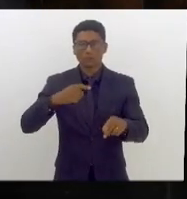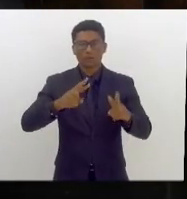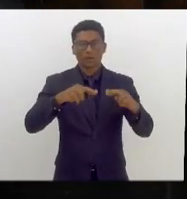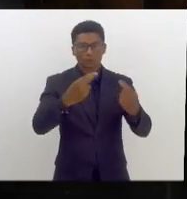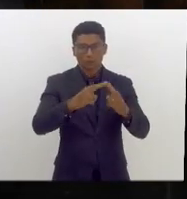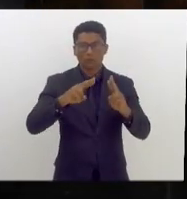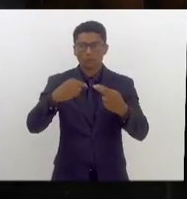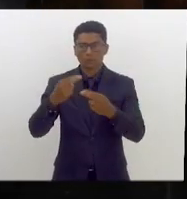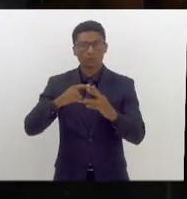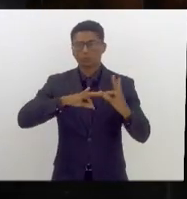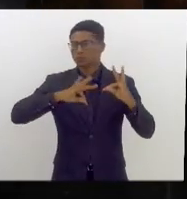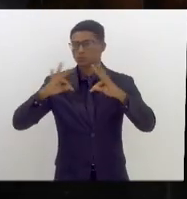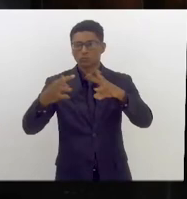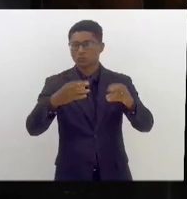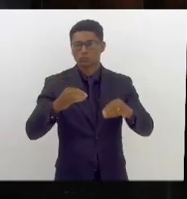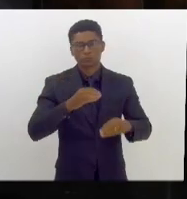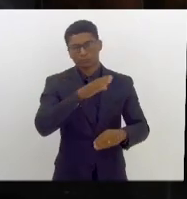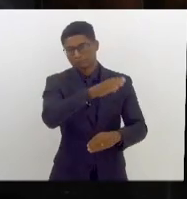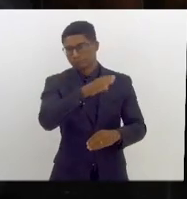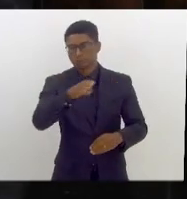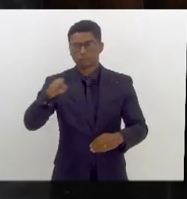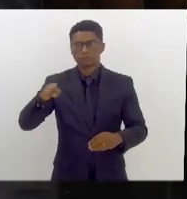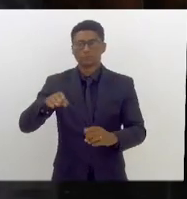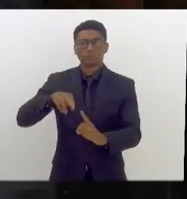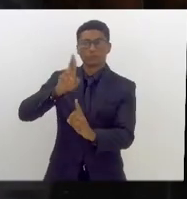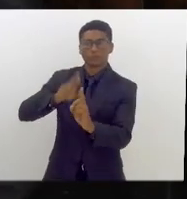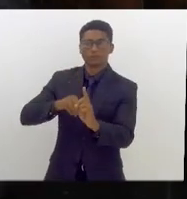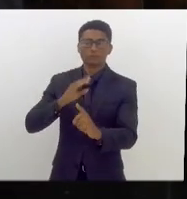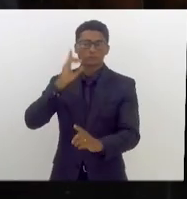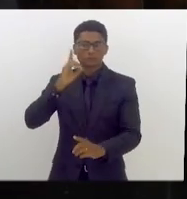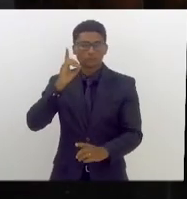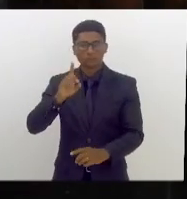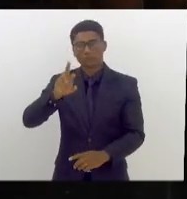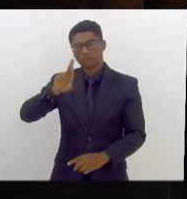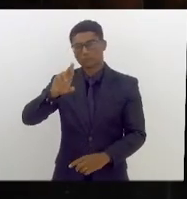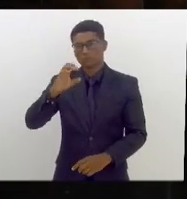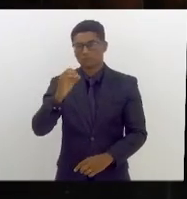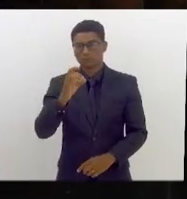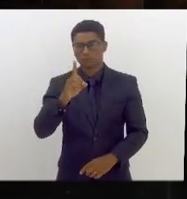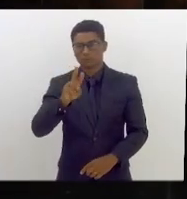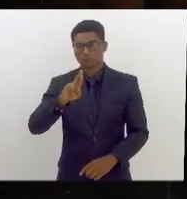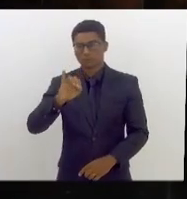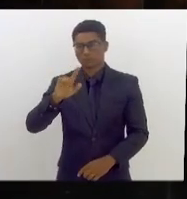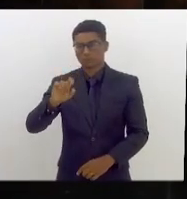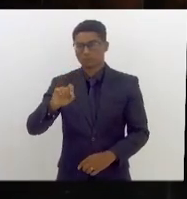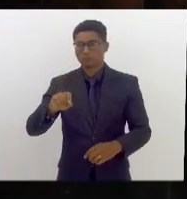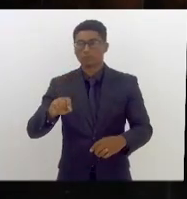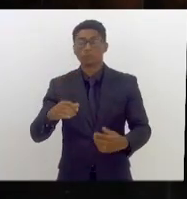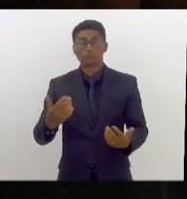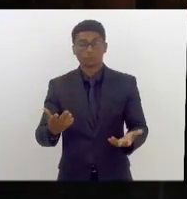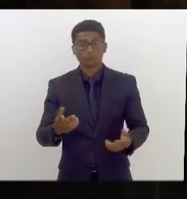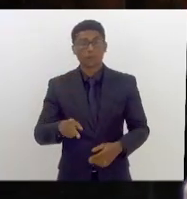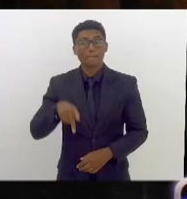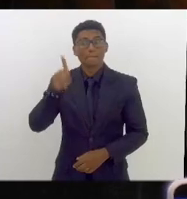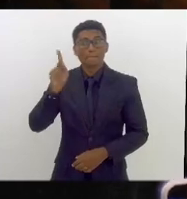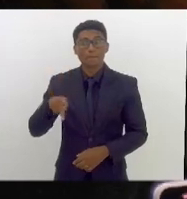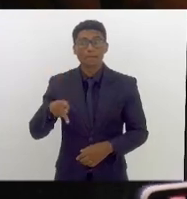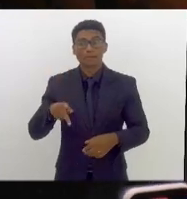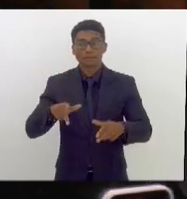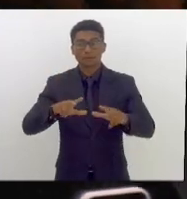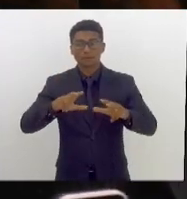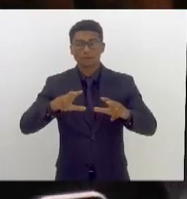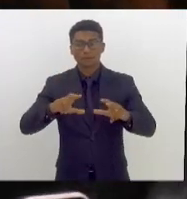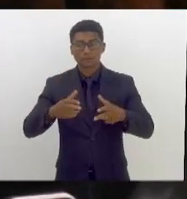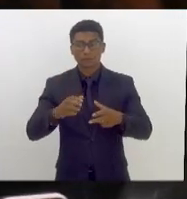trabalho, que teve como relator o deputado Rodrigo Amorim e o presidente da CPI dos Trens. A presidenta da CPI dos Trens foi a Lucinha